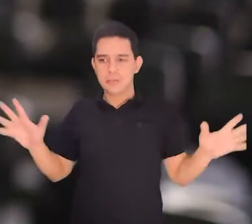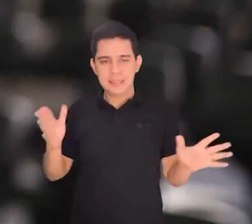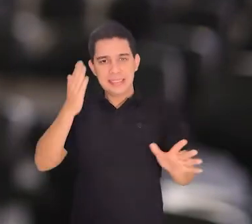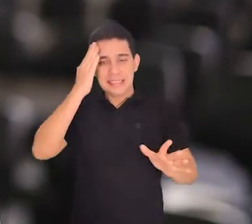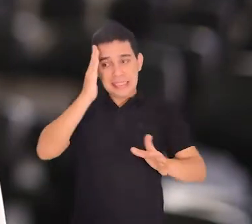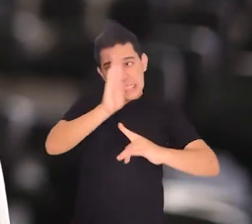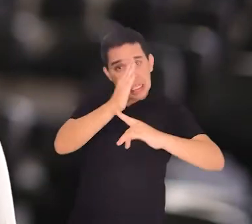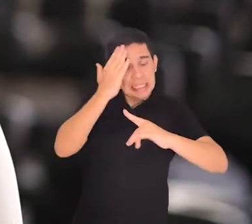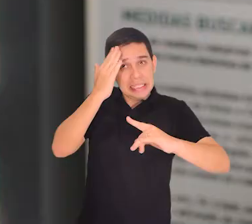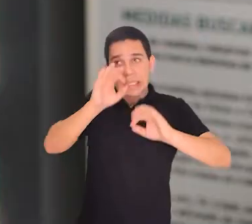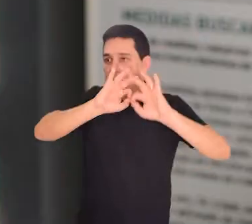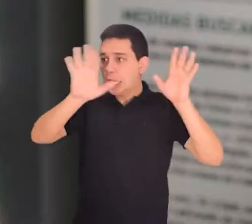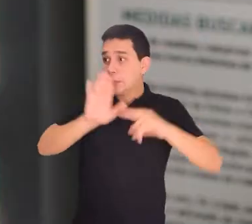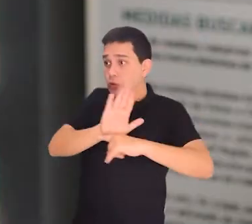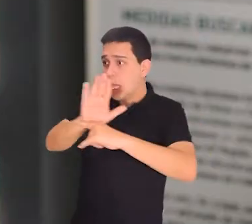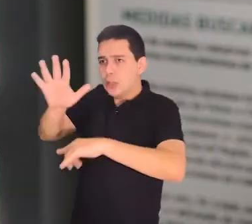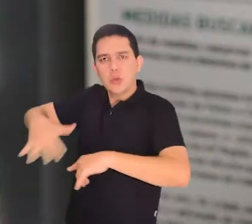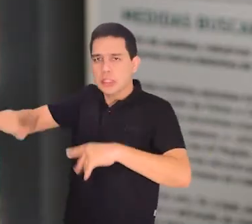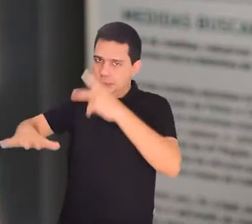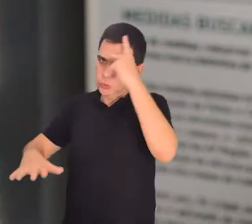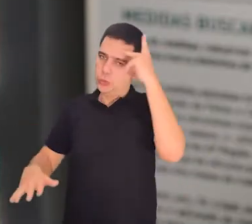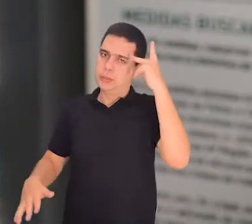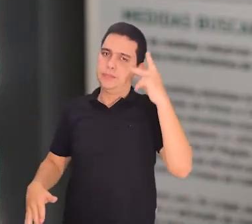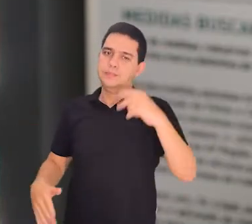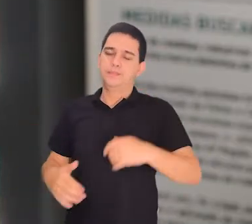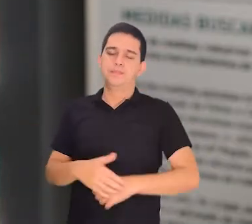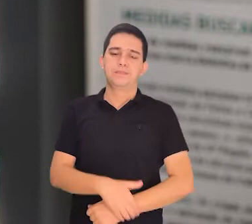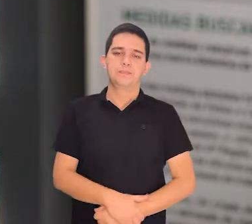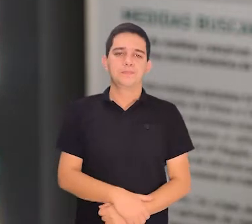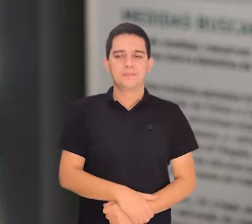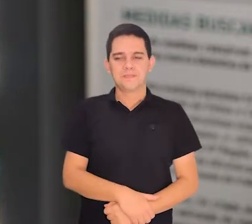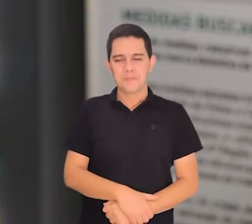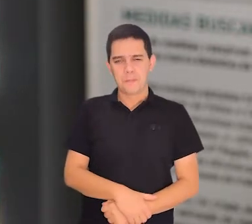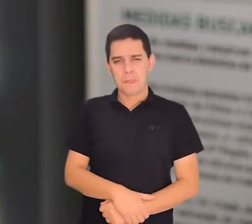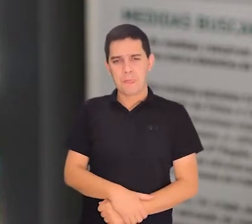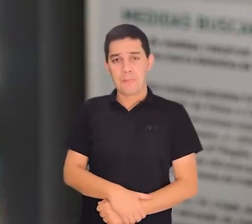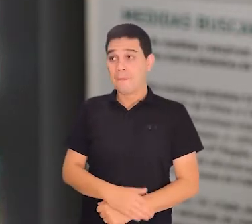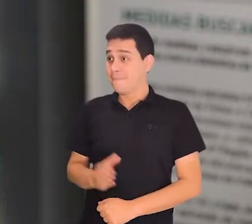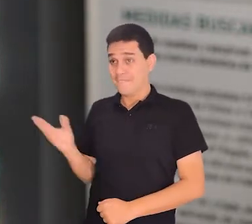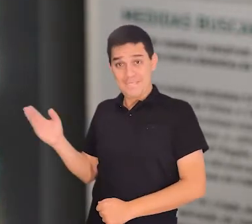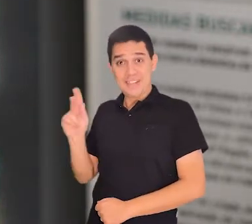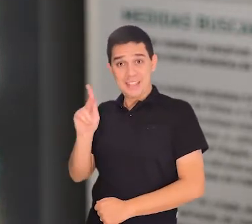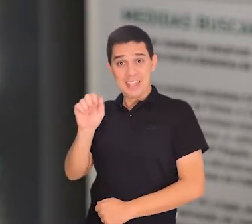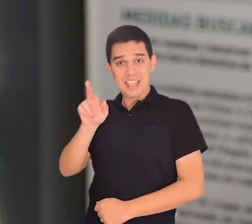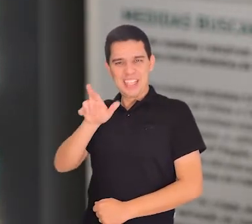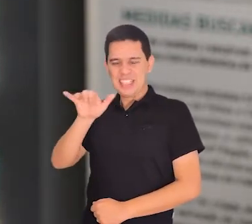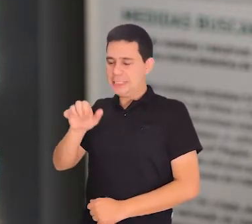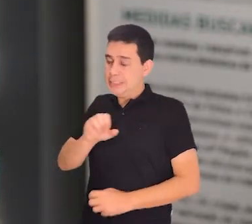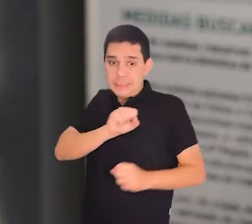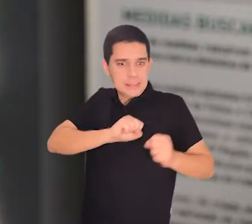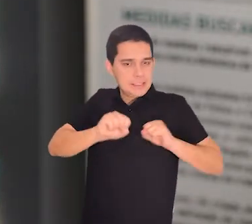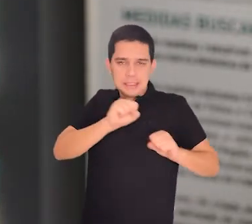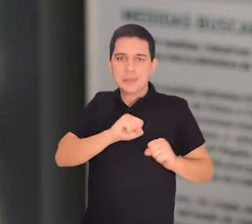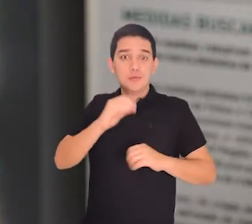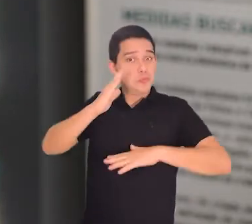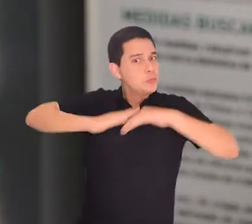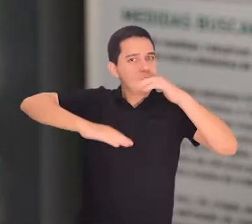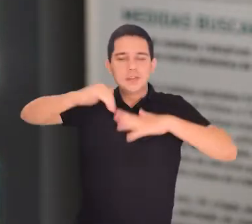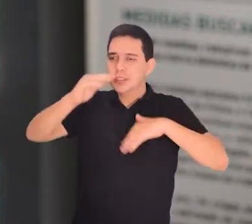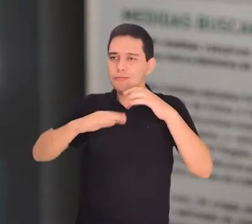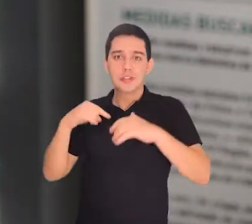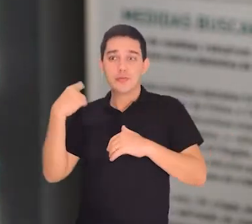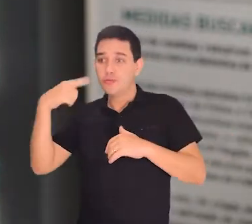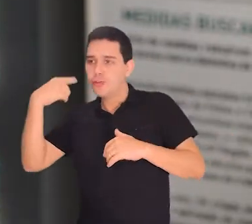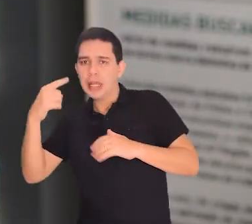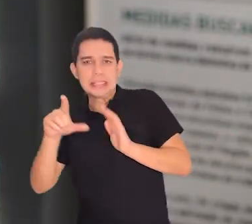as pessoas como deve ser. E a paixão da advogada Karine pela profissão é tão grande que ela decidiu